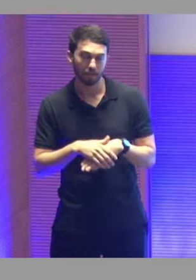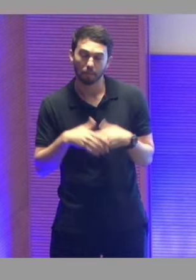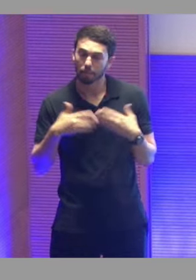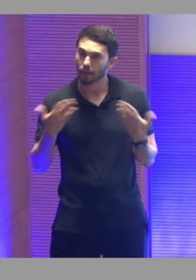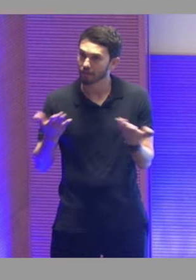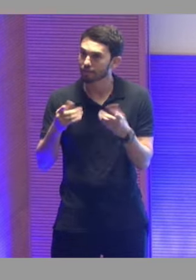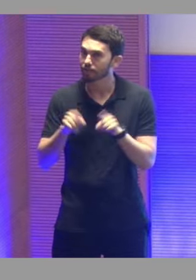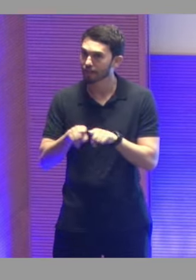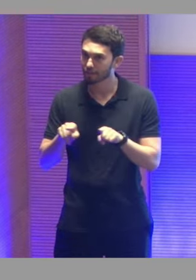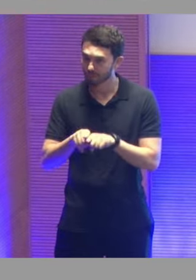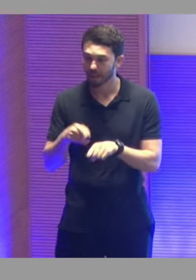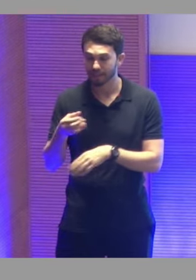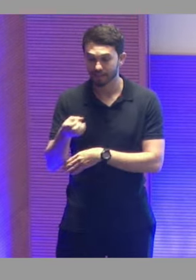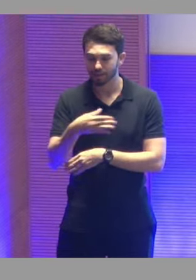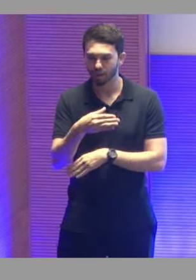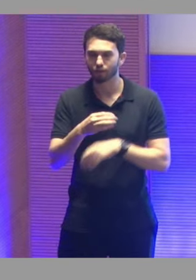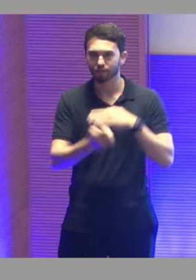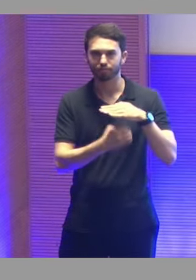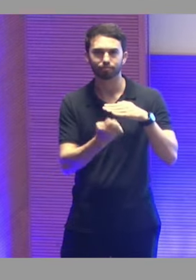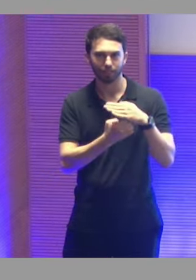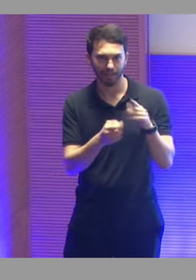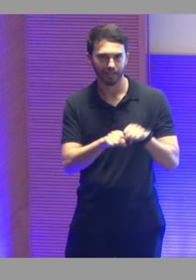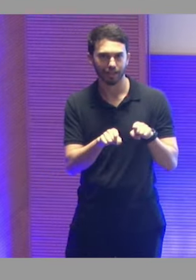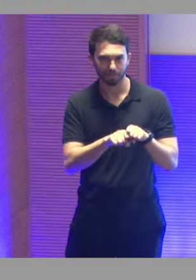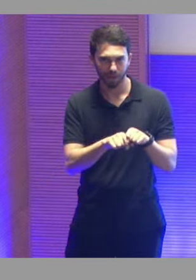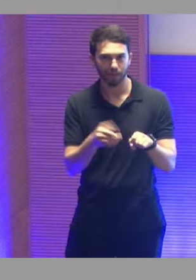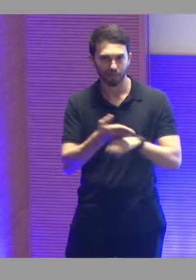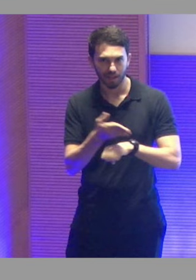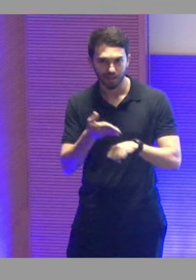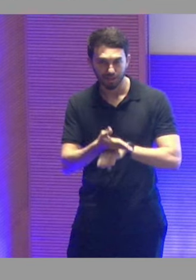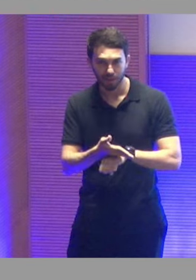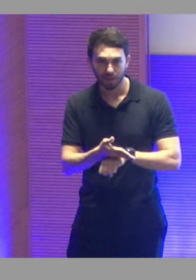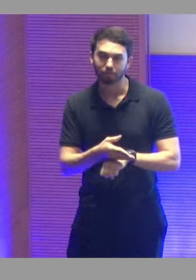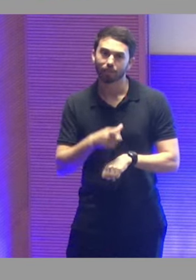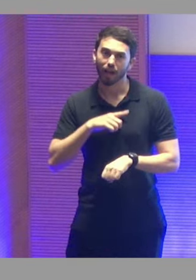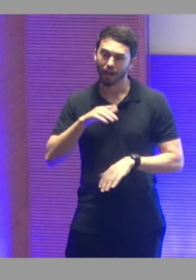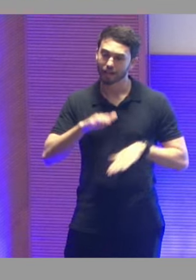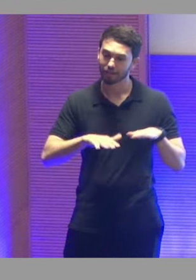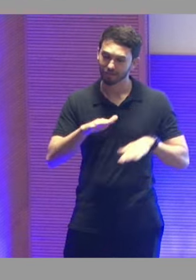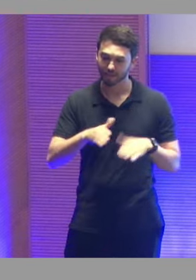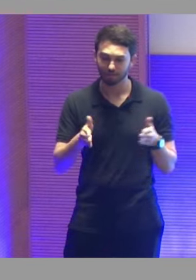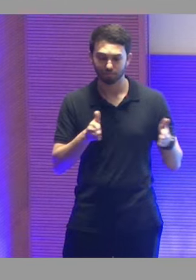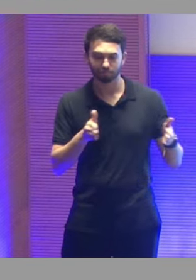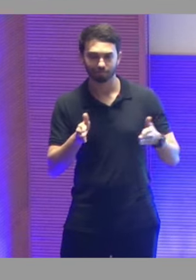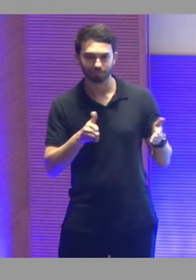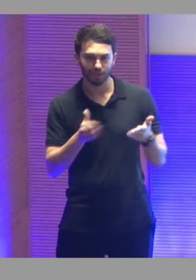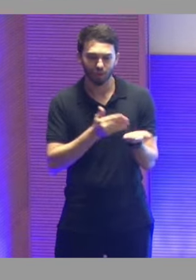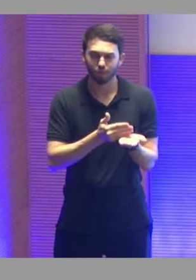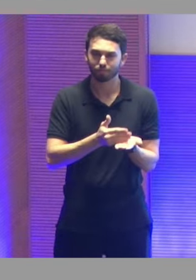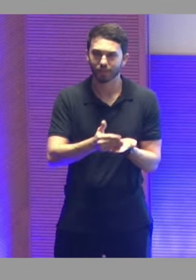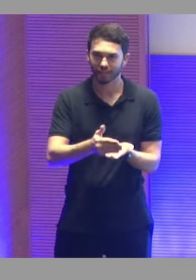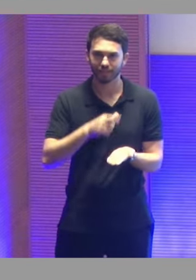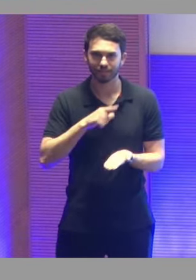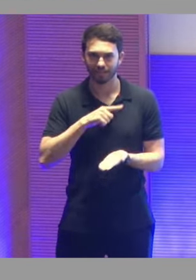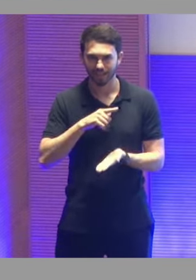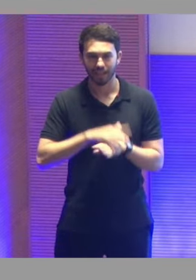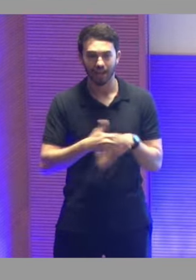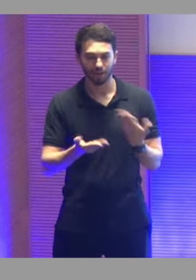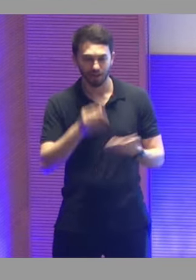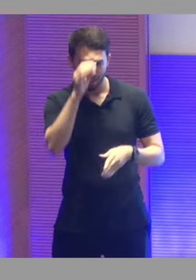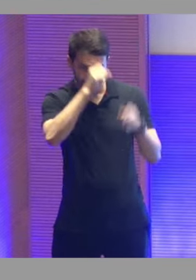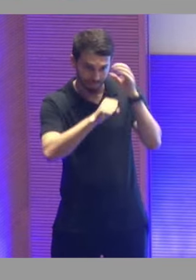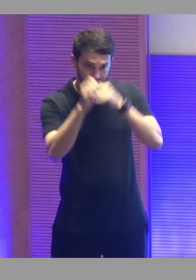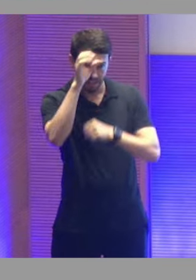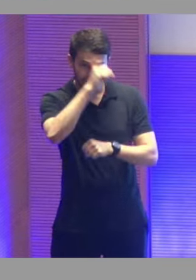por outro lado também essas novas empresas estão ali passando talvez por momentos um pouco mais iniciais das suas curvas de